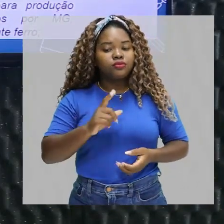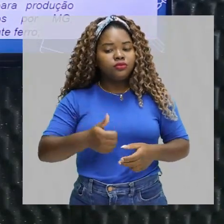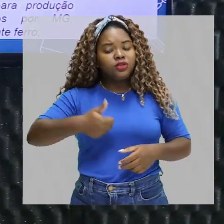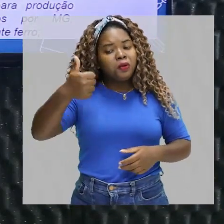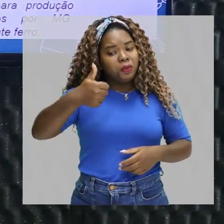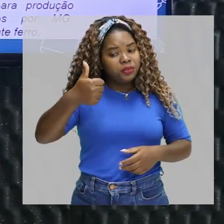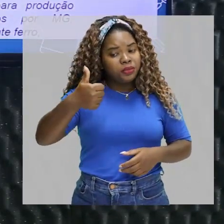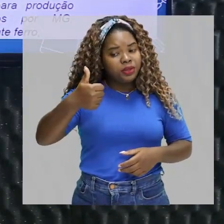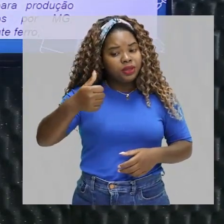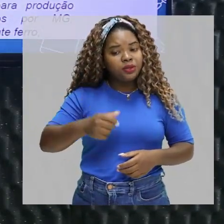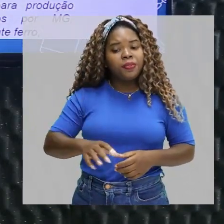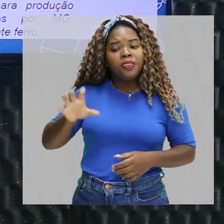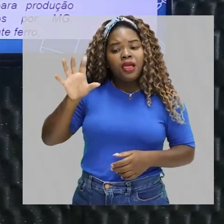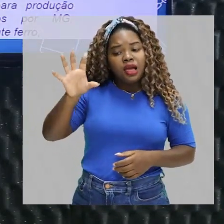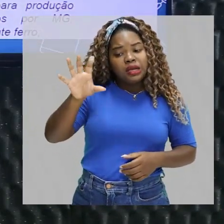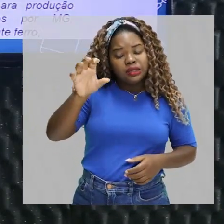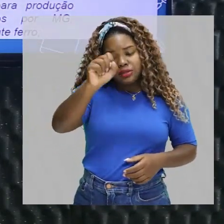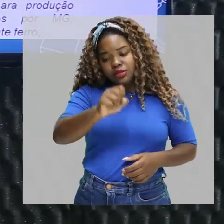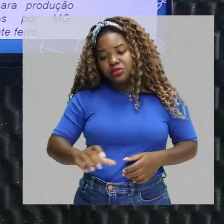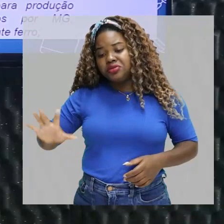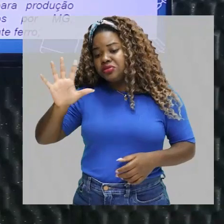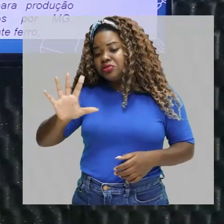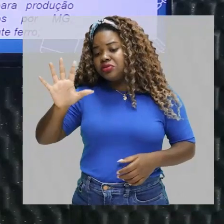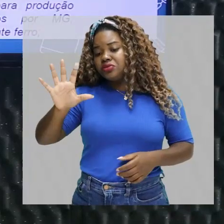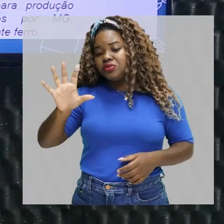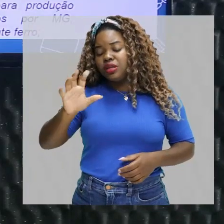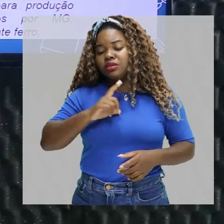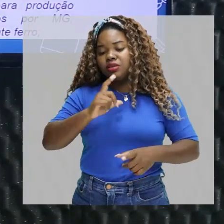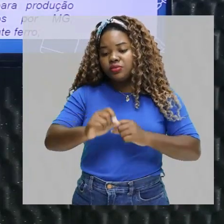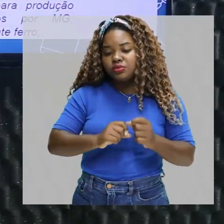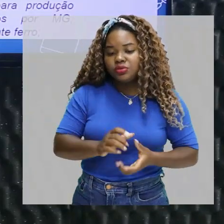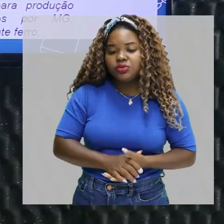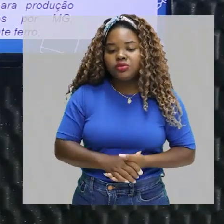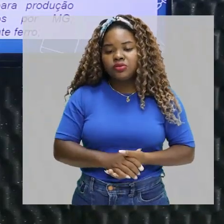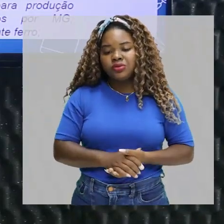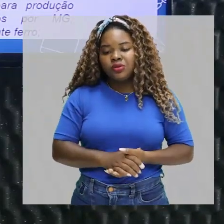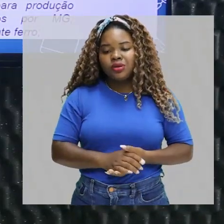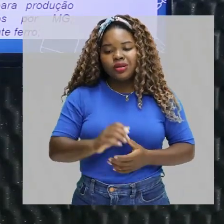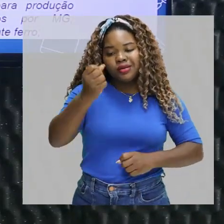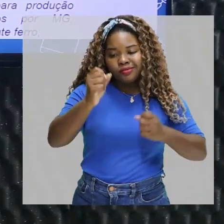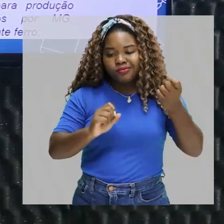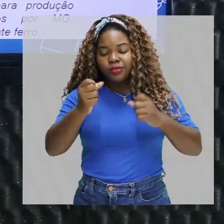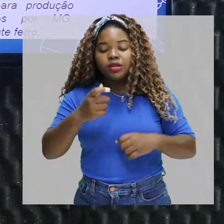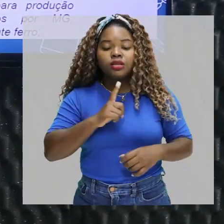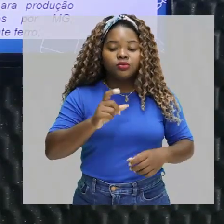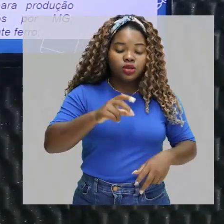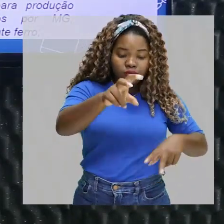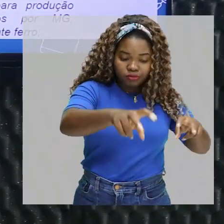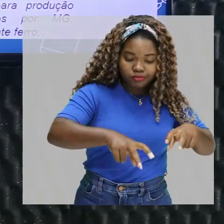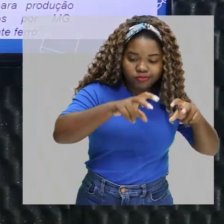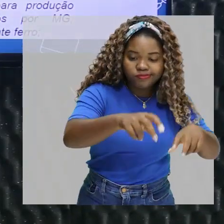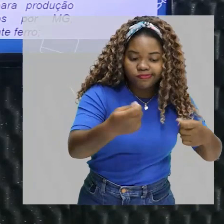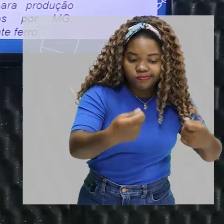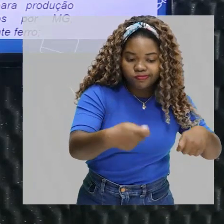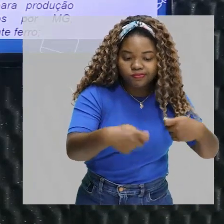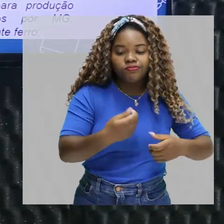galera a região do Sudeste ela vai ter um grande destaque na agropecuária moderna e mecanizada Tá certo nós chamamos ali agricultura agropecuária de